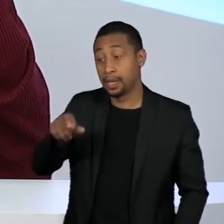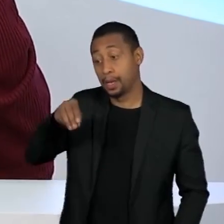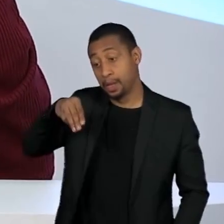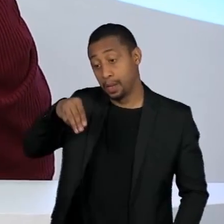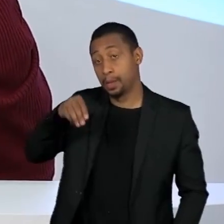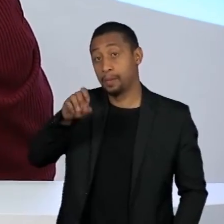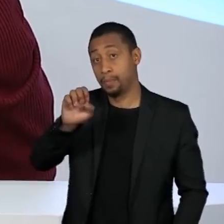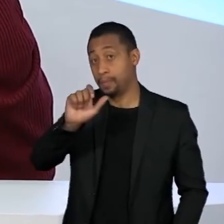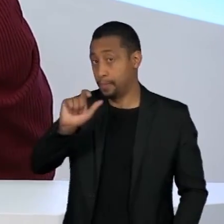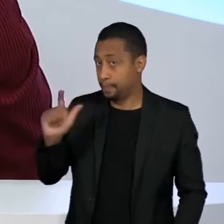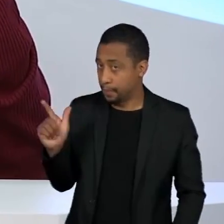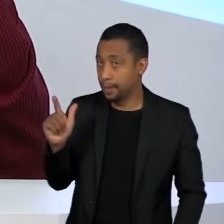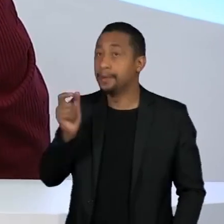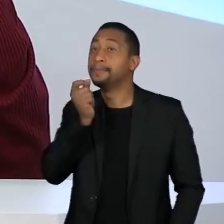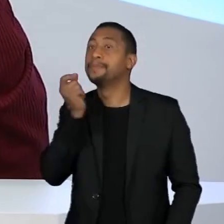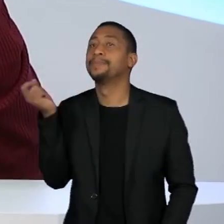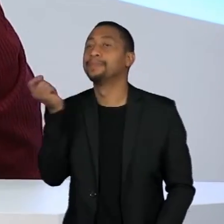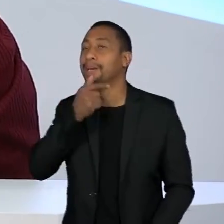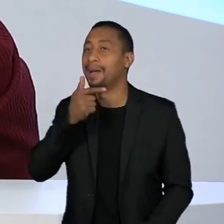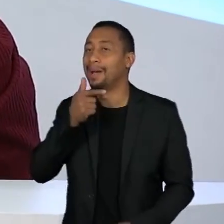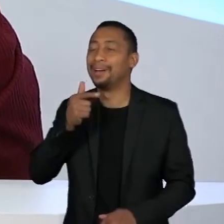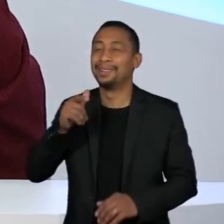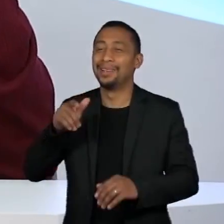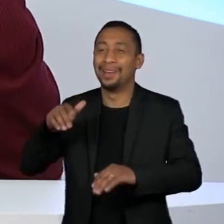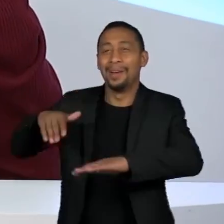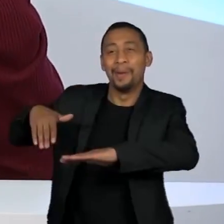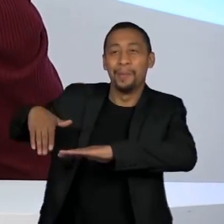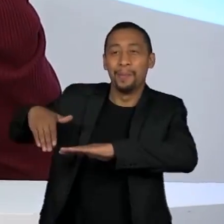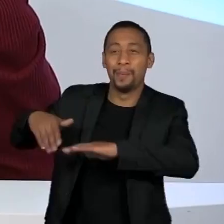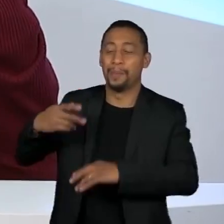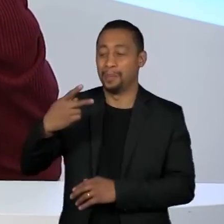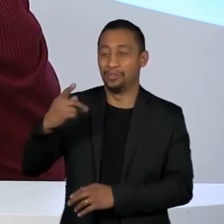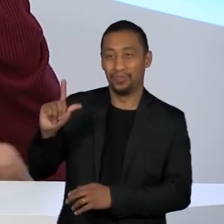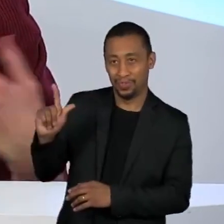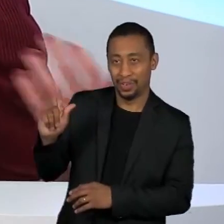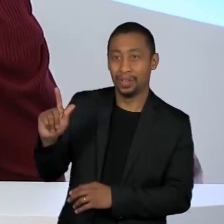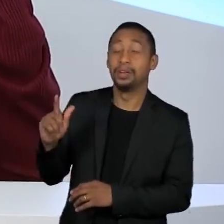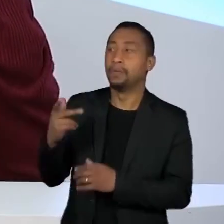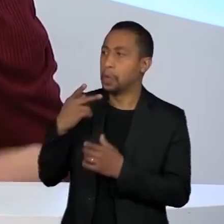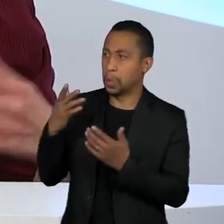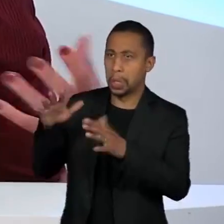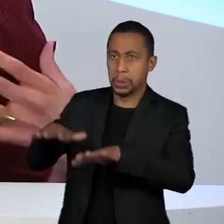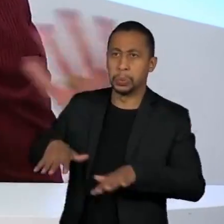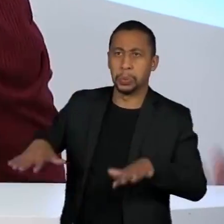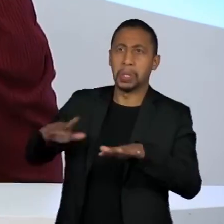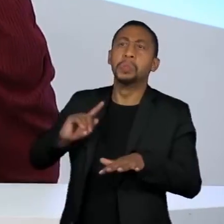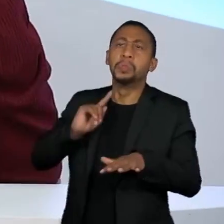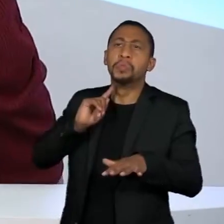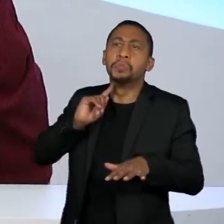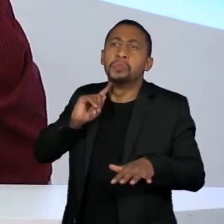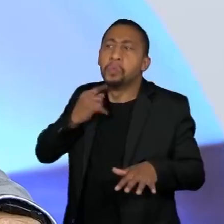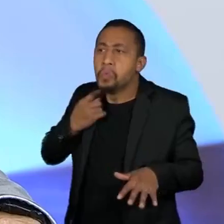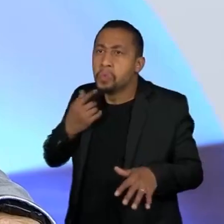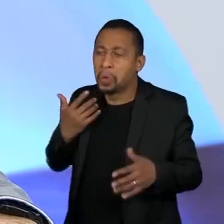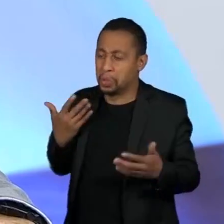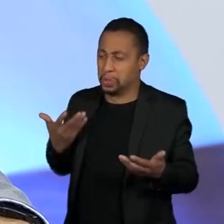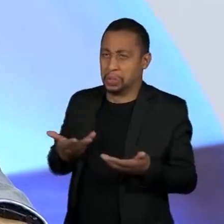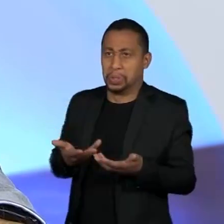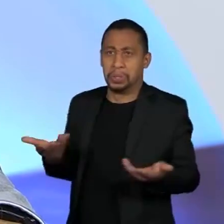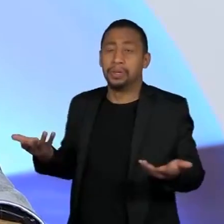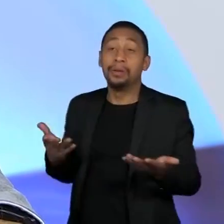uma piada sobre a praia grande que ela falava que lá era um lugar Sul era uma piada né